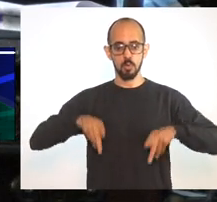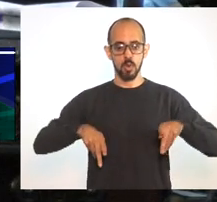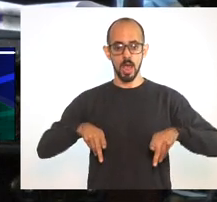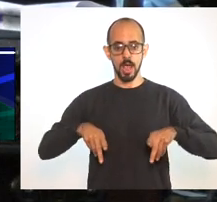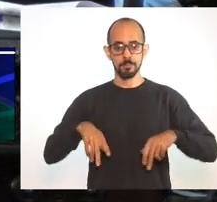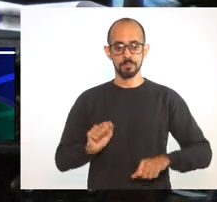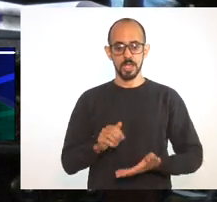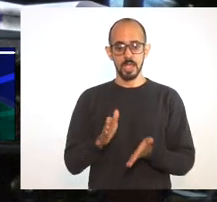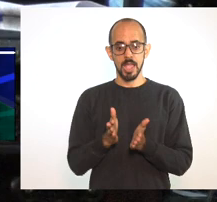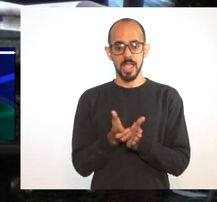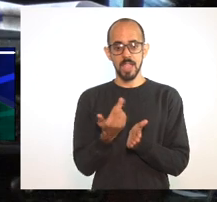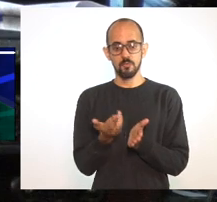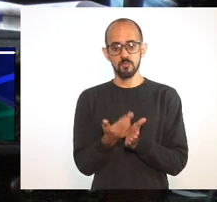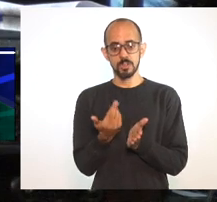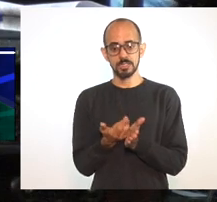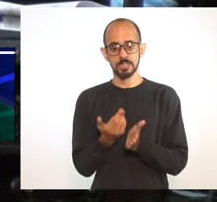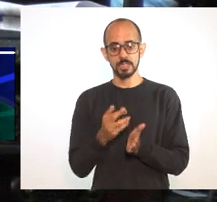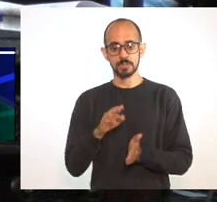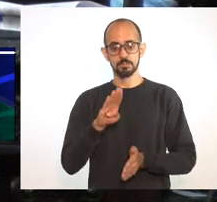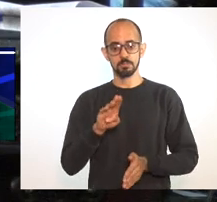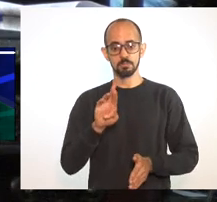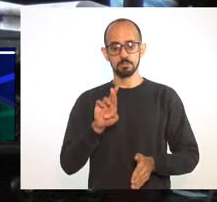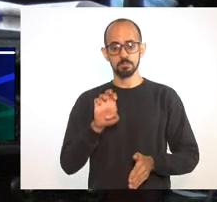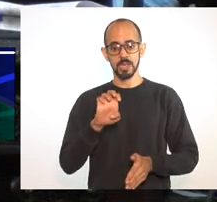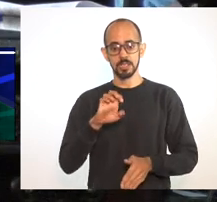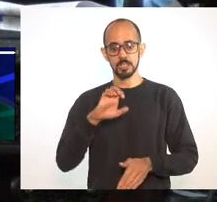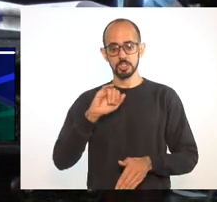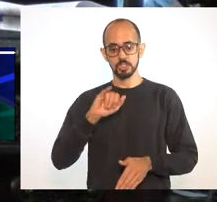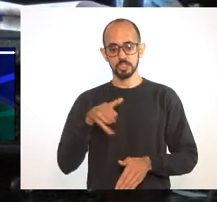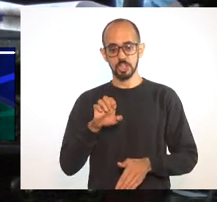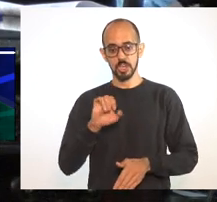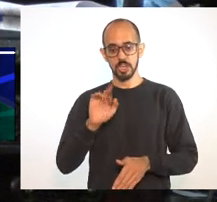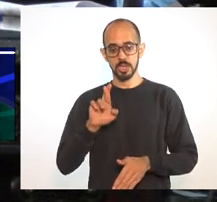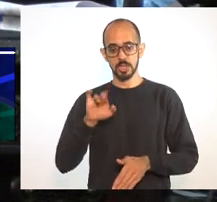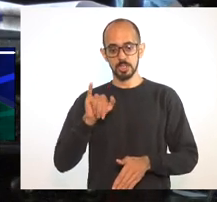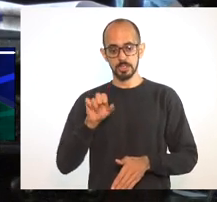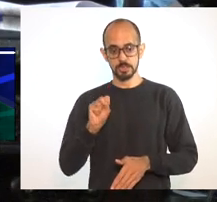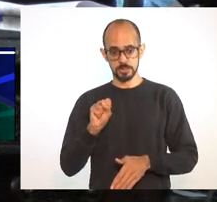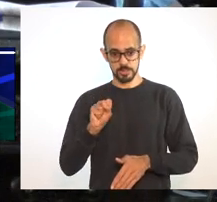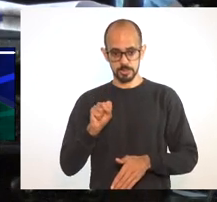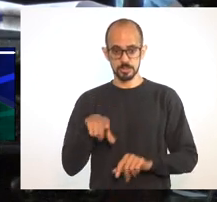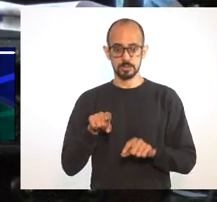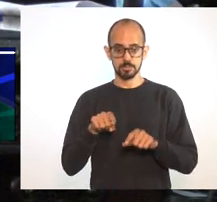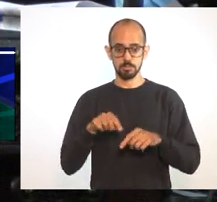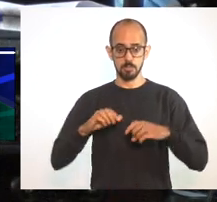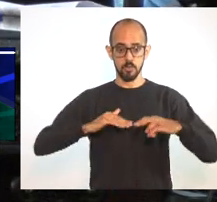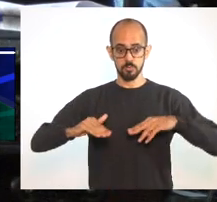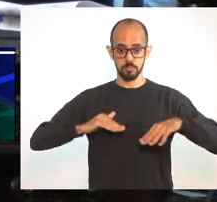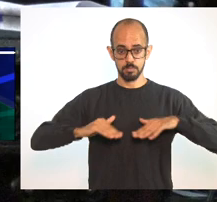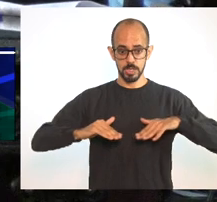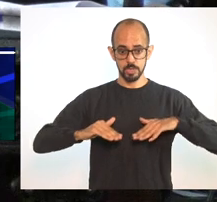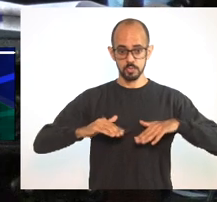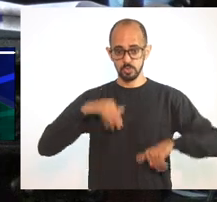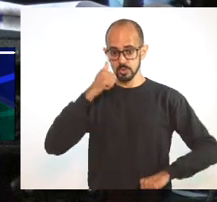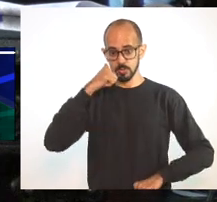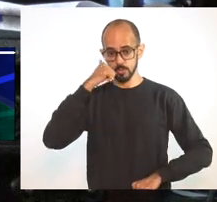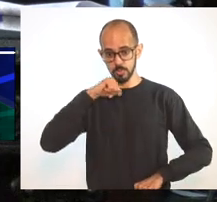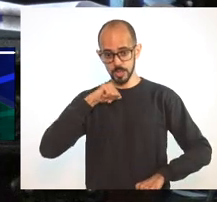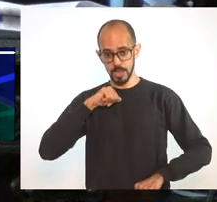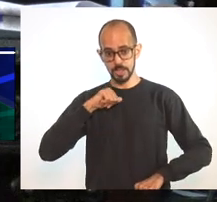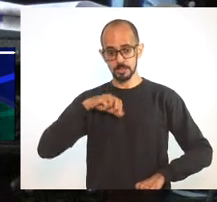Brejeiras, Rua Juventude Anticapitalista, Movimento de Mulheres Maria Pimentel